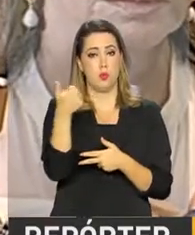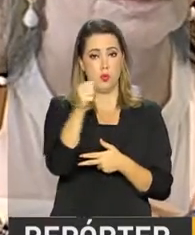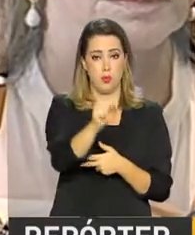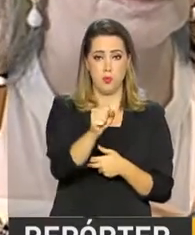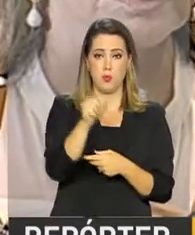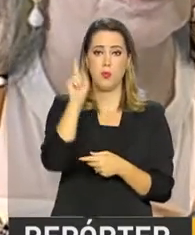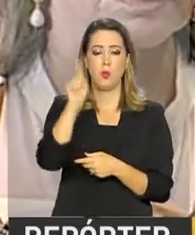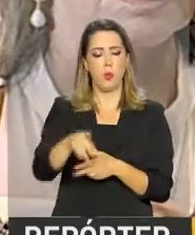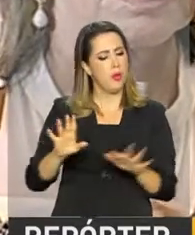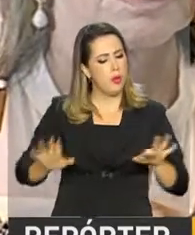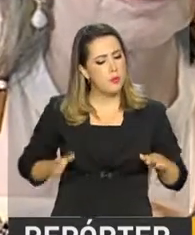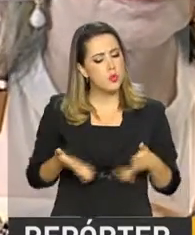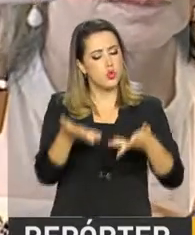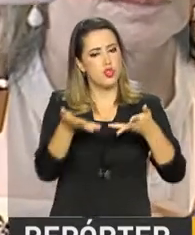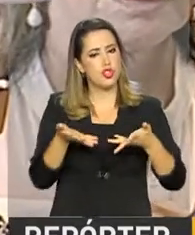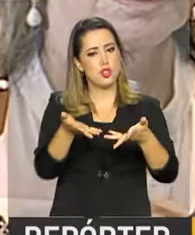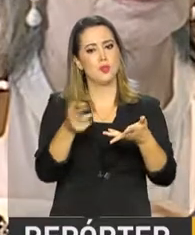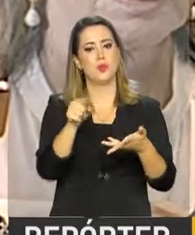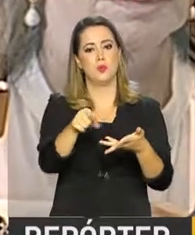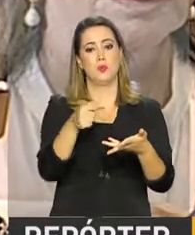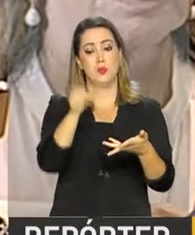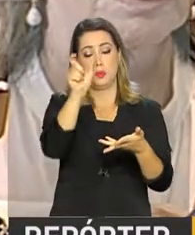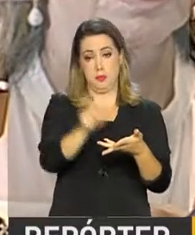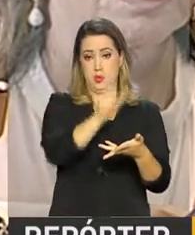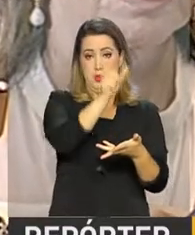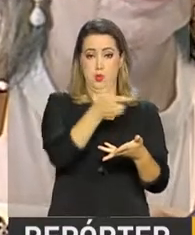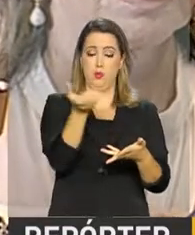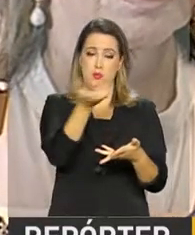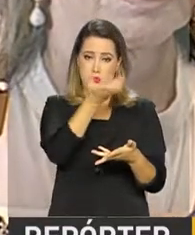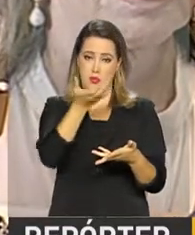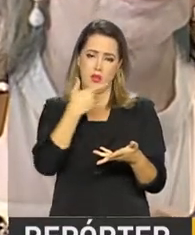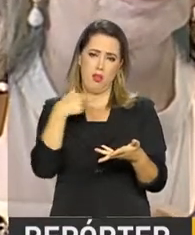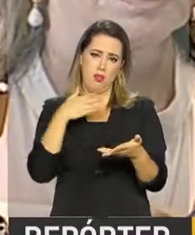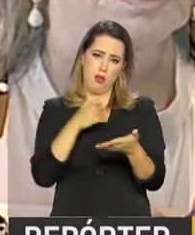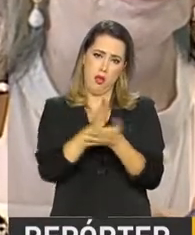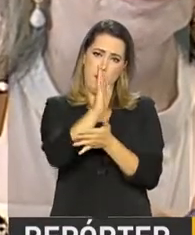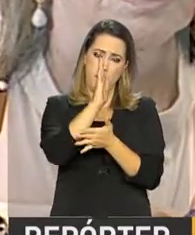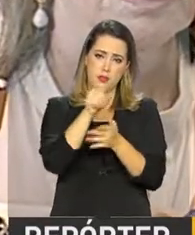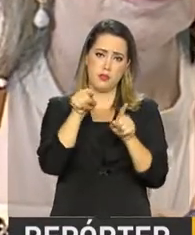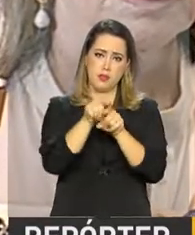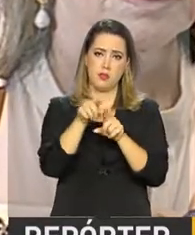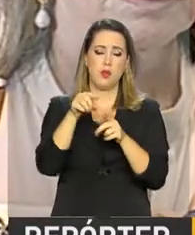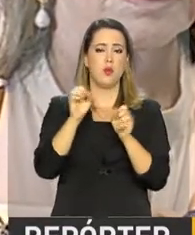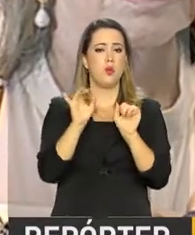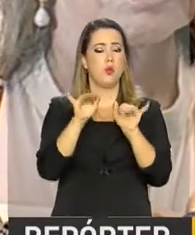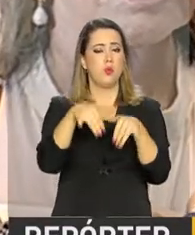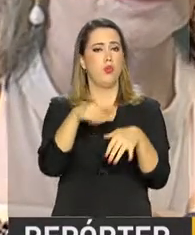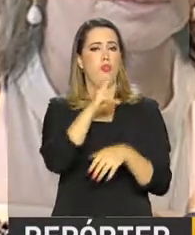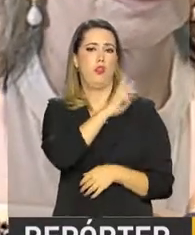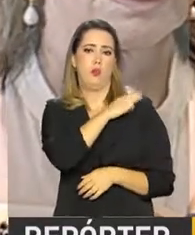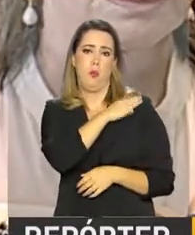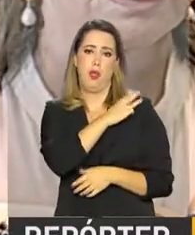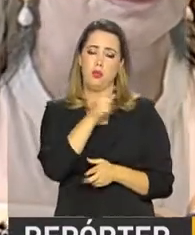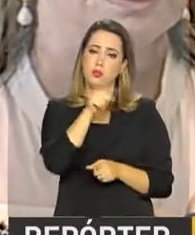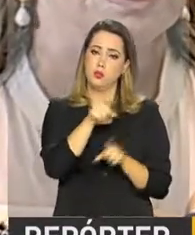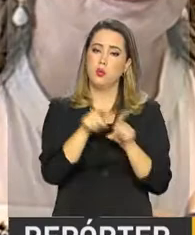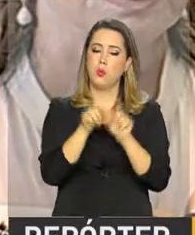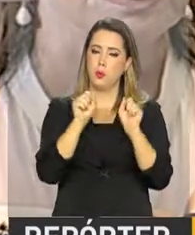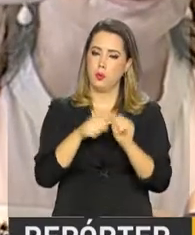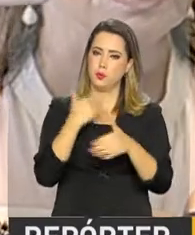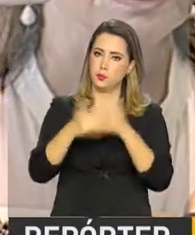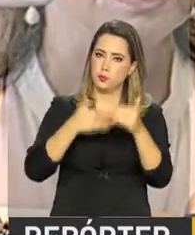2018, o que é um estímulo a mais justamente para aqueles que obtiverem a certificação de conclusão do ensino médio, para que eles